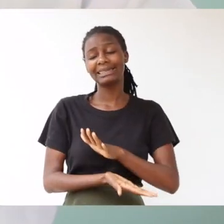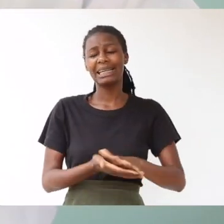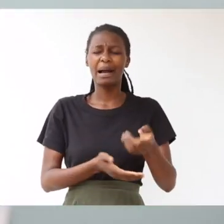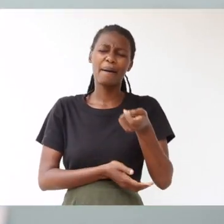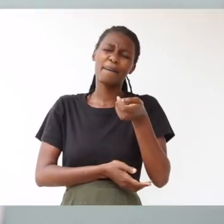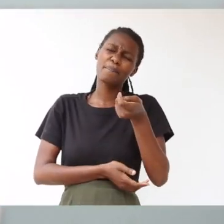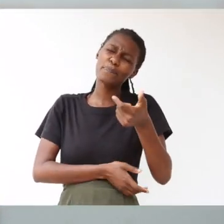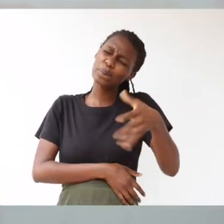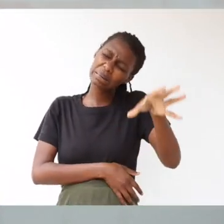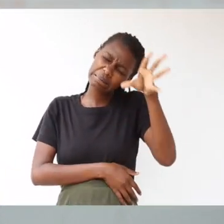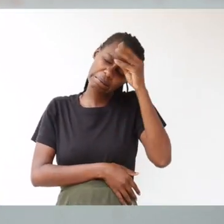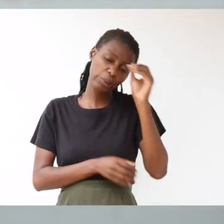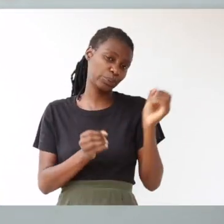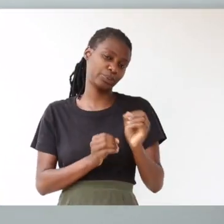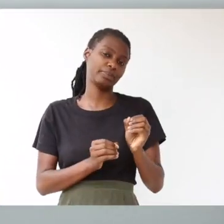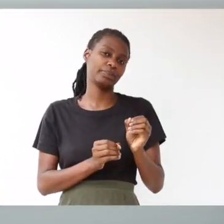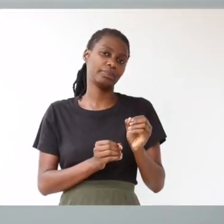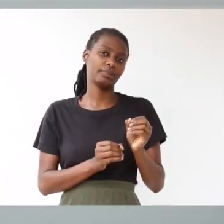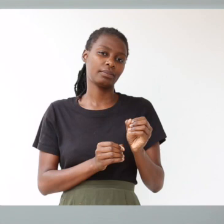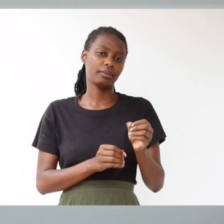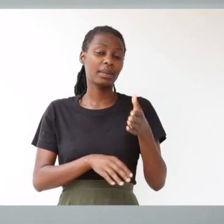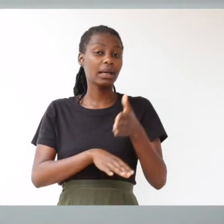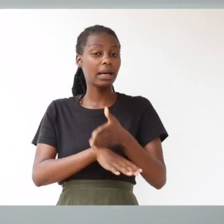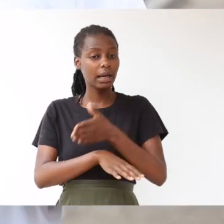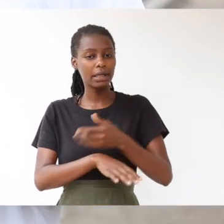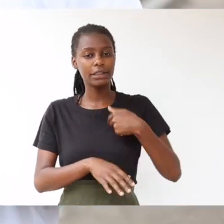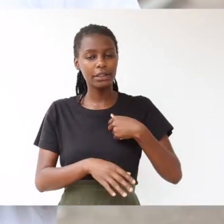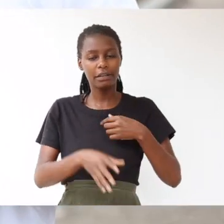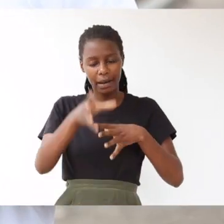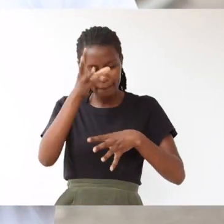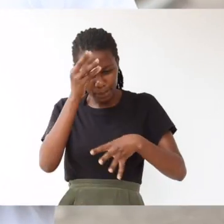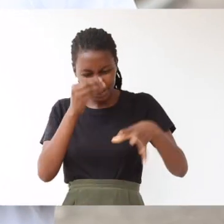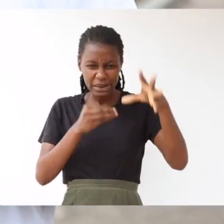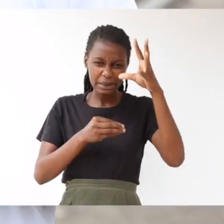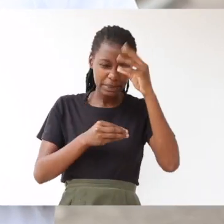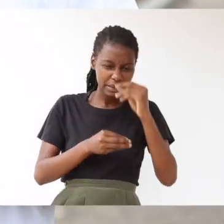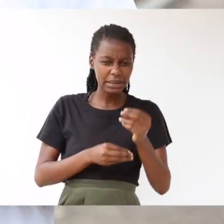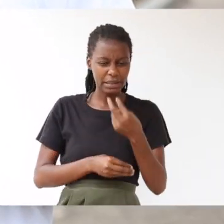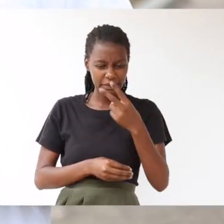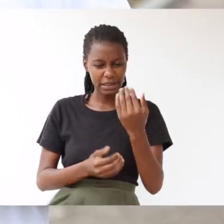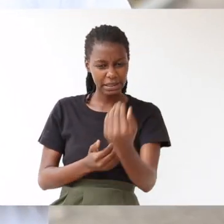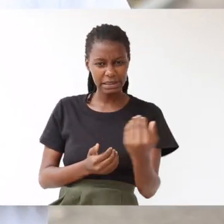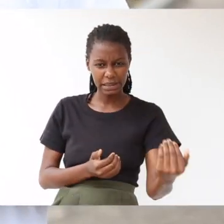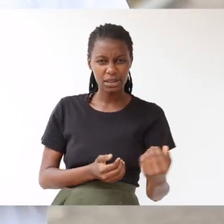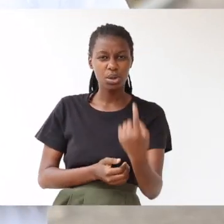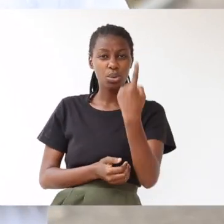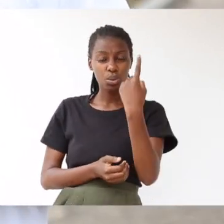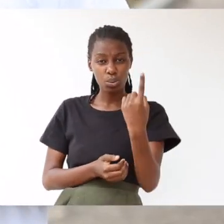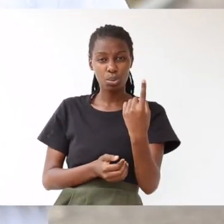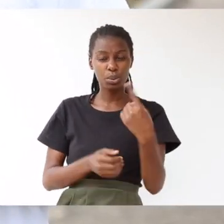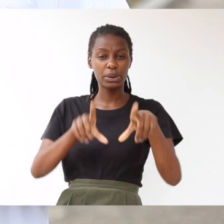pouco assimilaram. Eu não estava habituado a lidar com criança em que uma lição eu podia dar